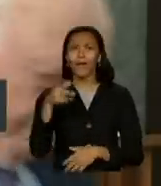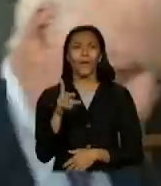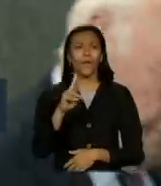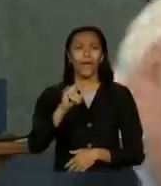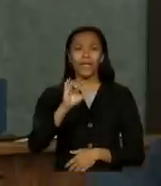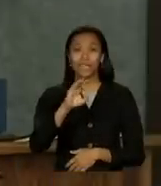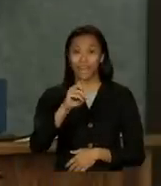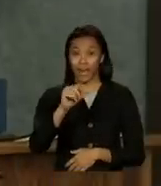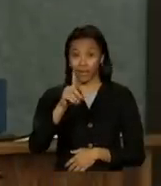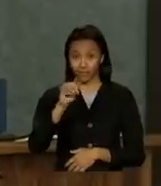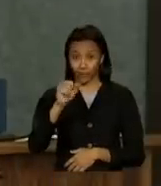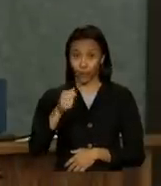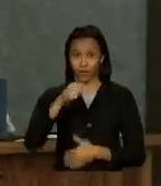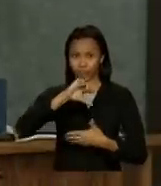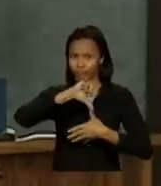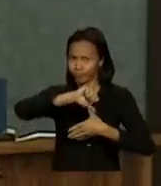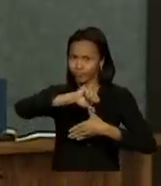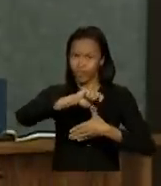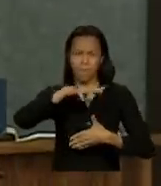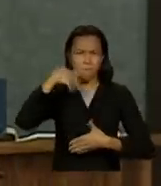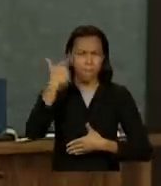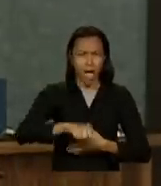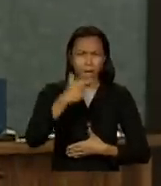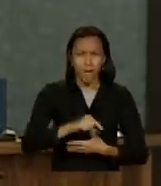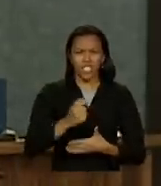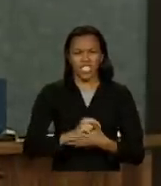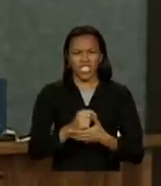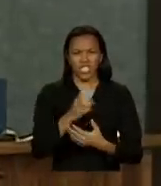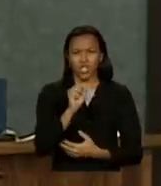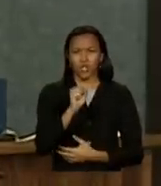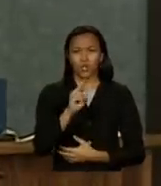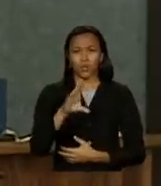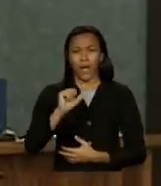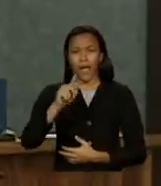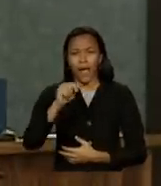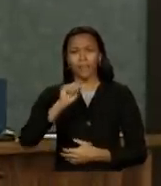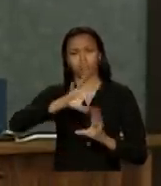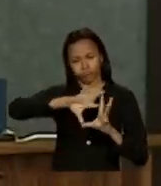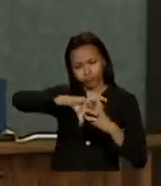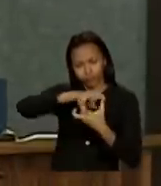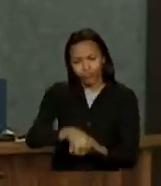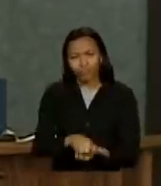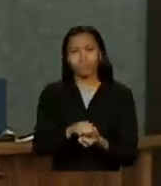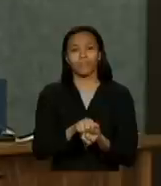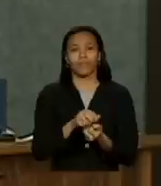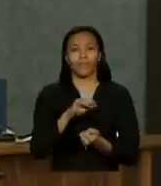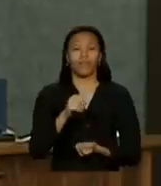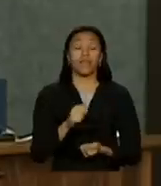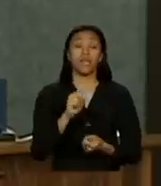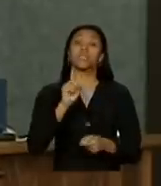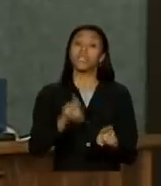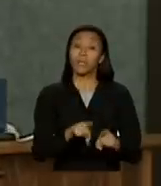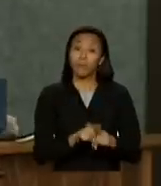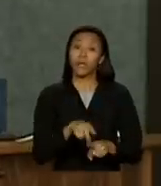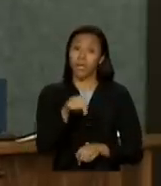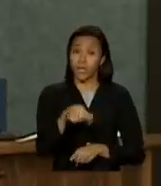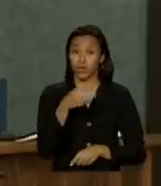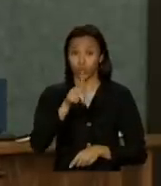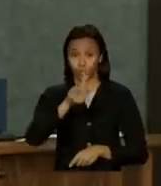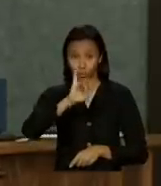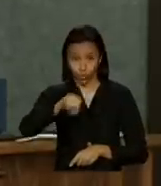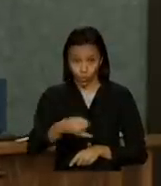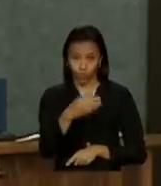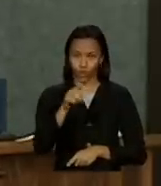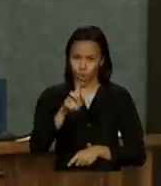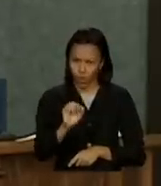transforma por ano milhões de toneladas de suc em aço Jorge guer também tem forte atuação